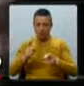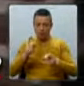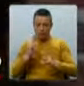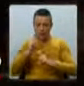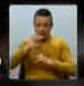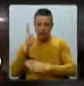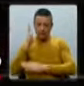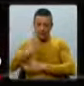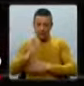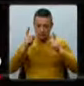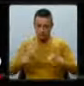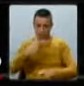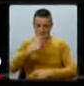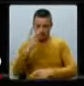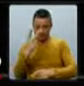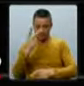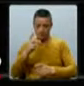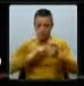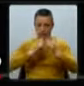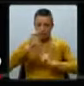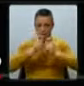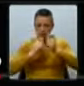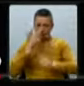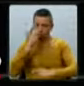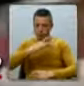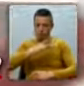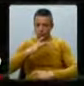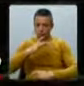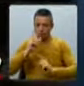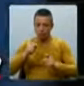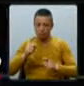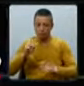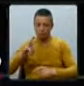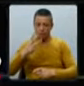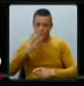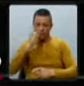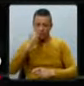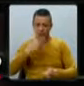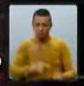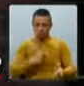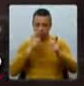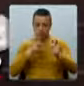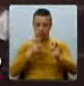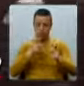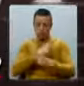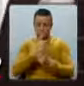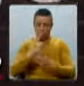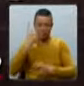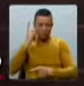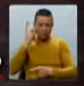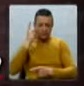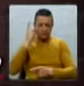em direto. O repórter da televisão sul-africana foi rodeado por três homens que lhe levaram o